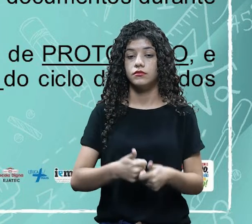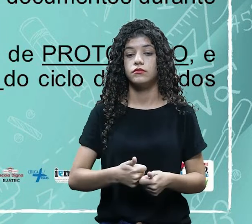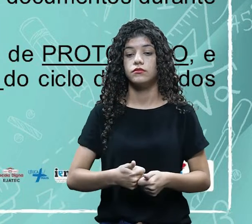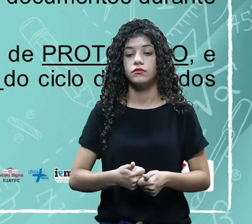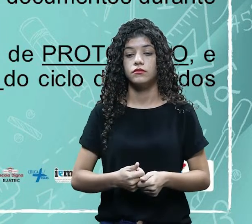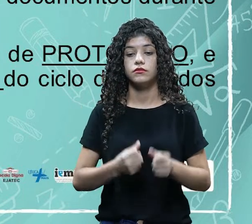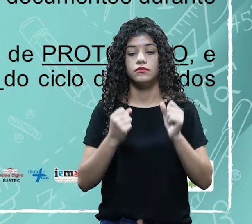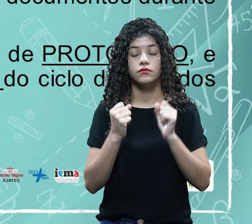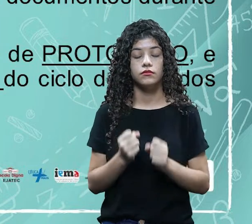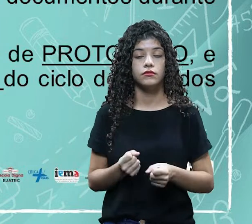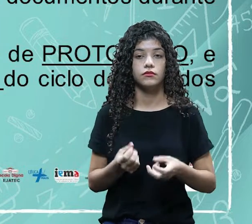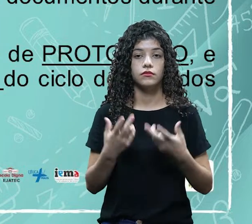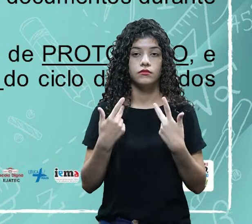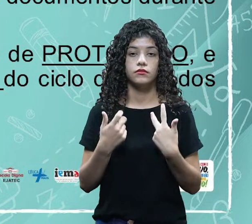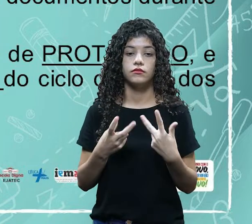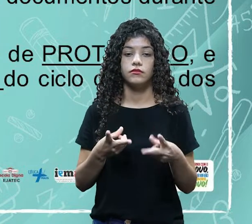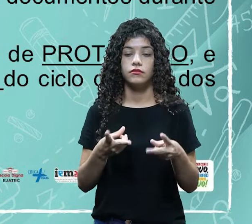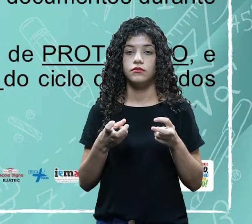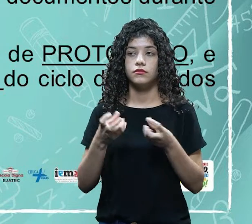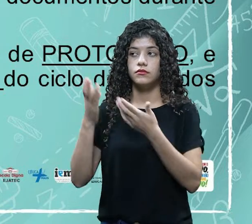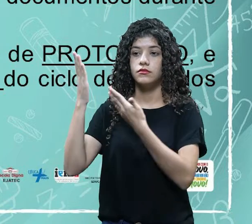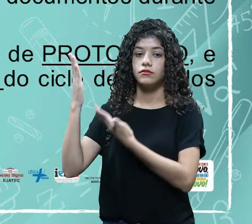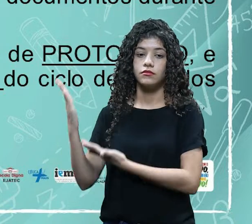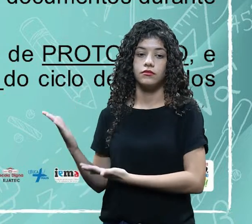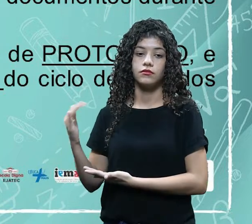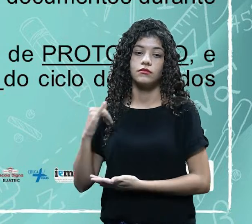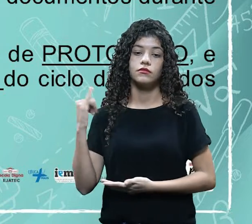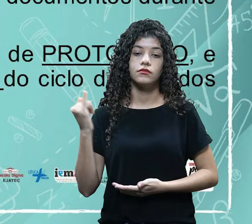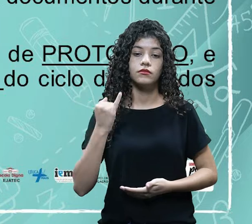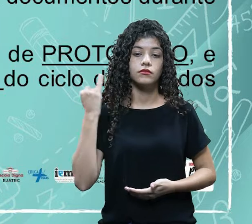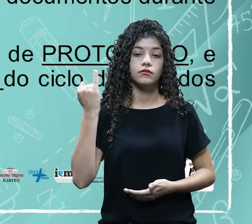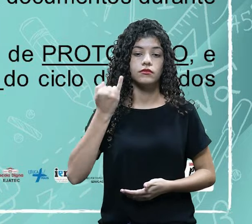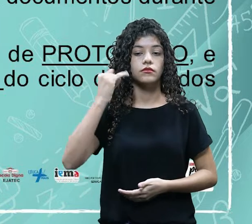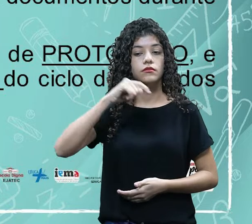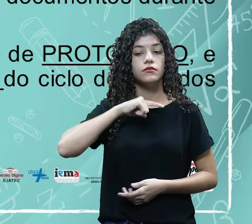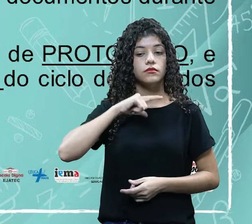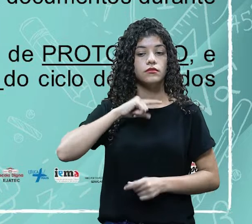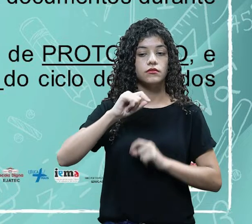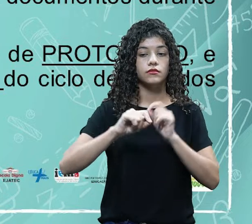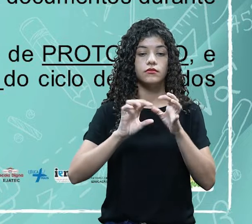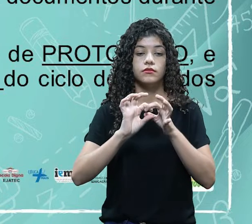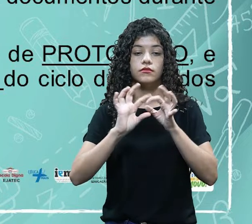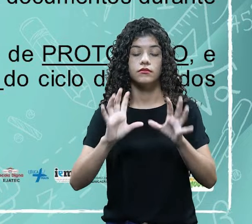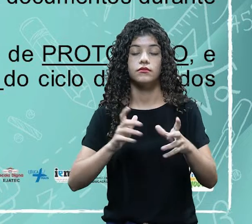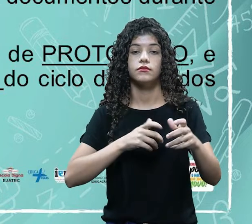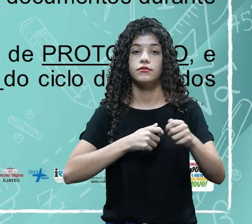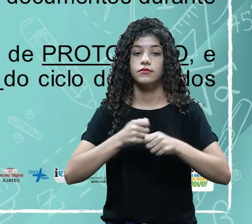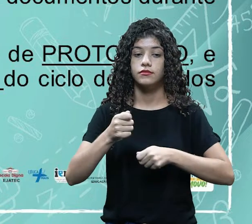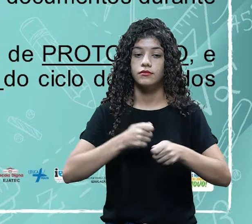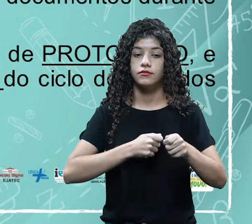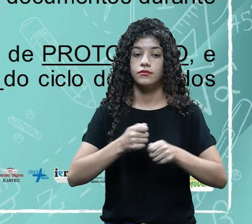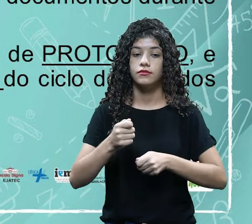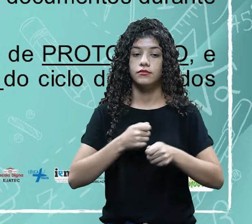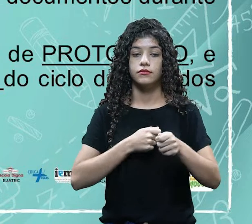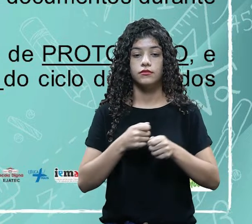a gente pode ver no nosso material, é imprescindível que haja um mecanismo que permitam, né,